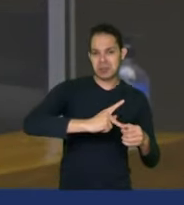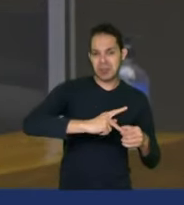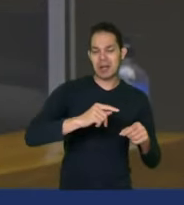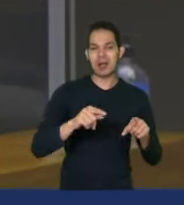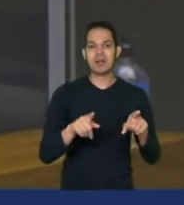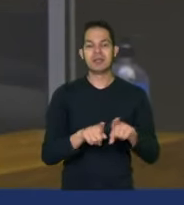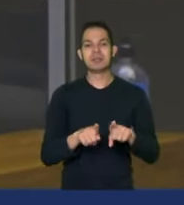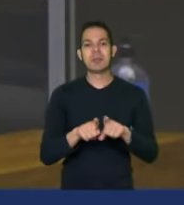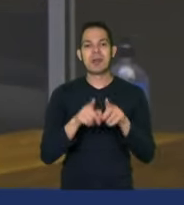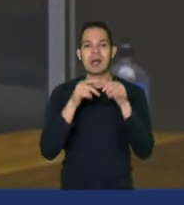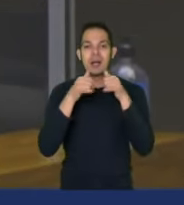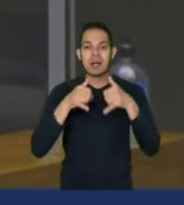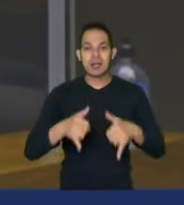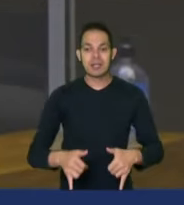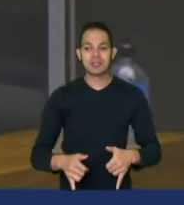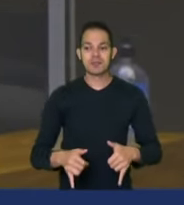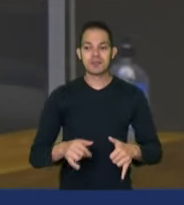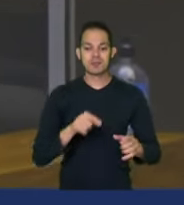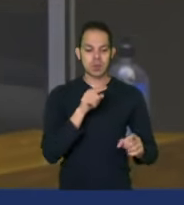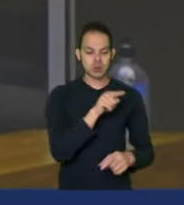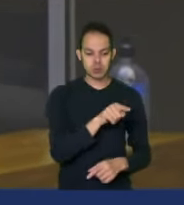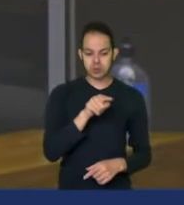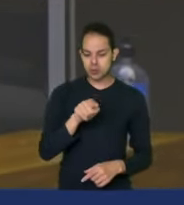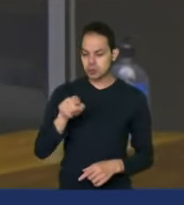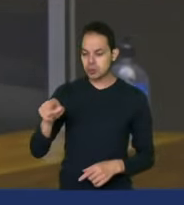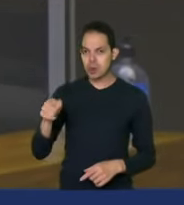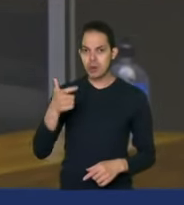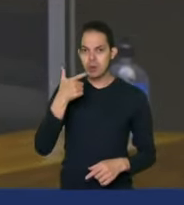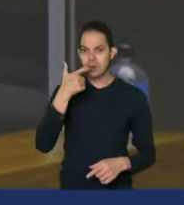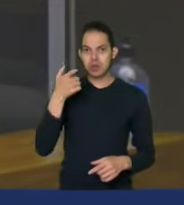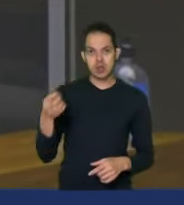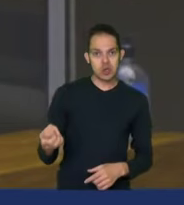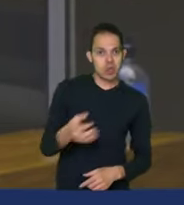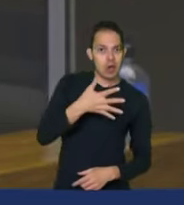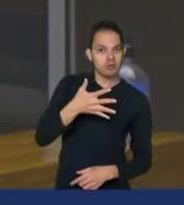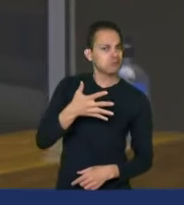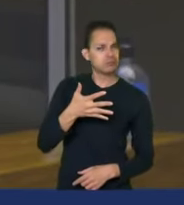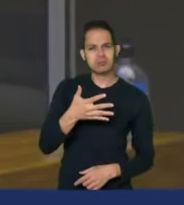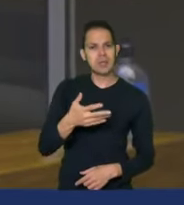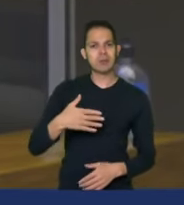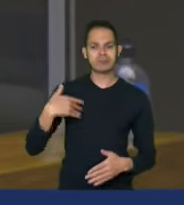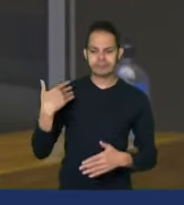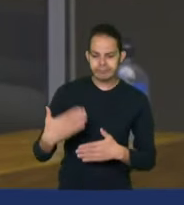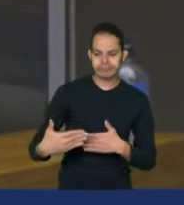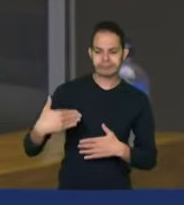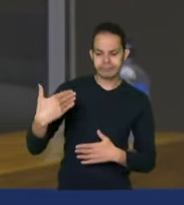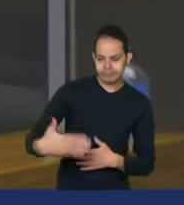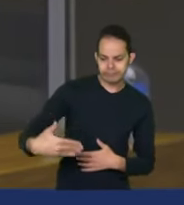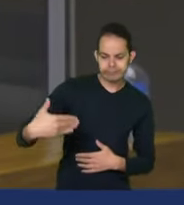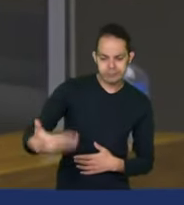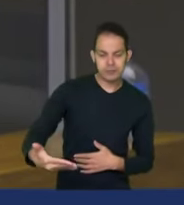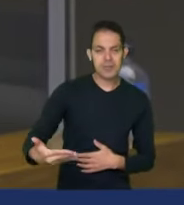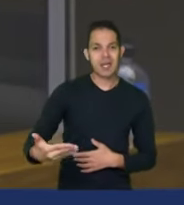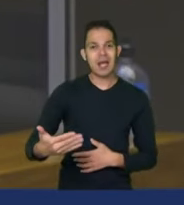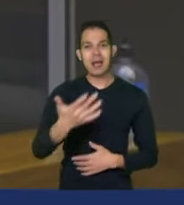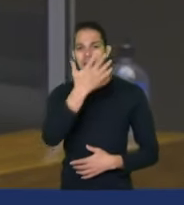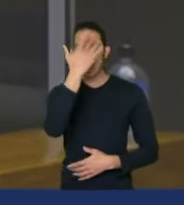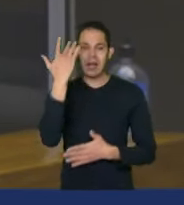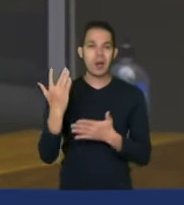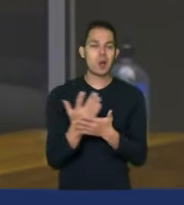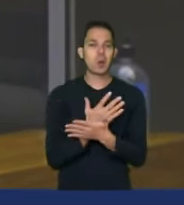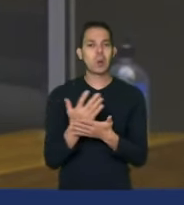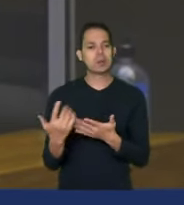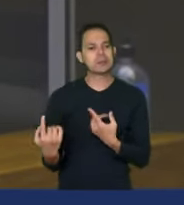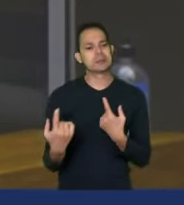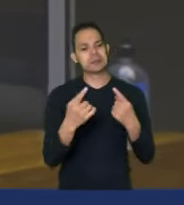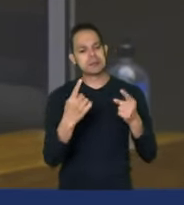energia, não é um fato recente, é um fato recorrente. Muitos criticam agora, mas